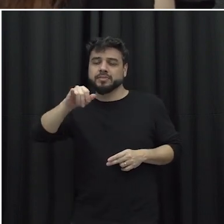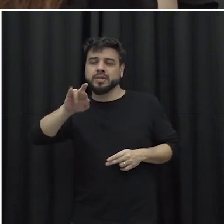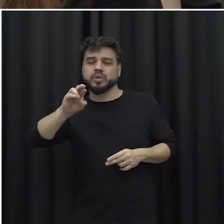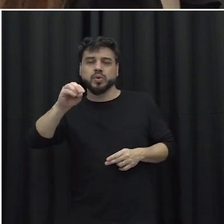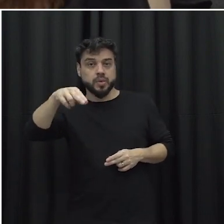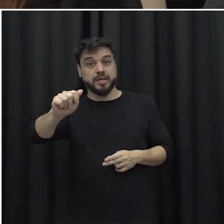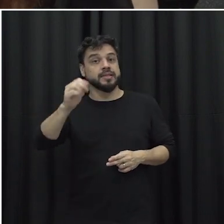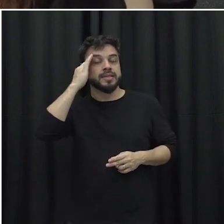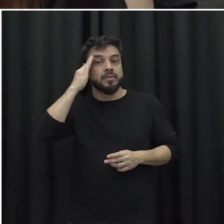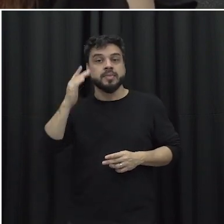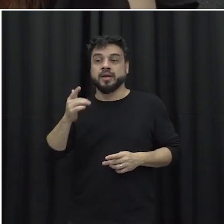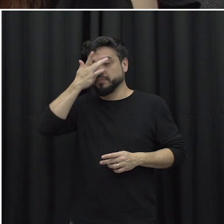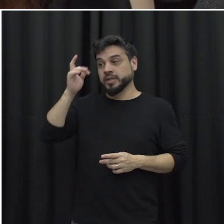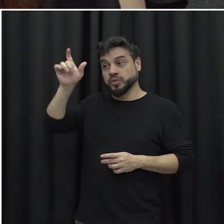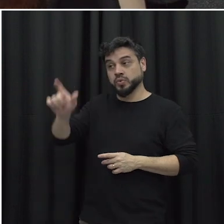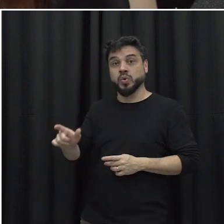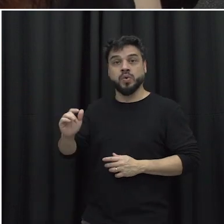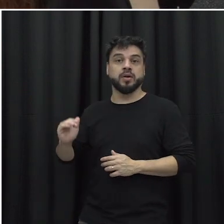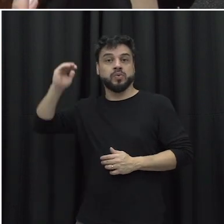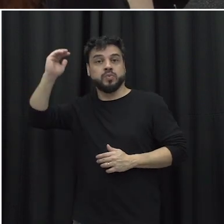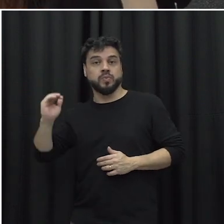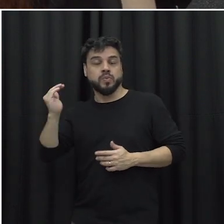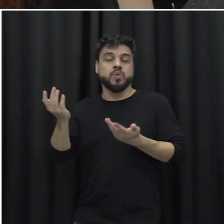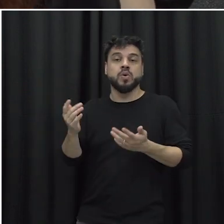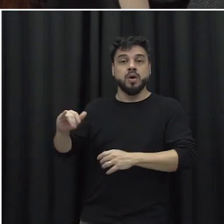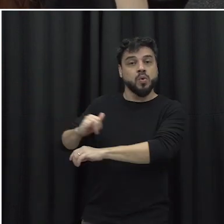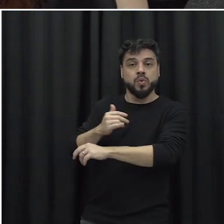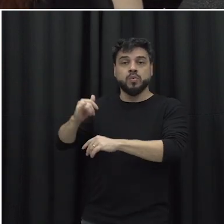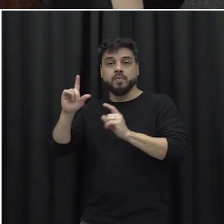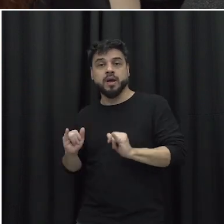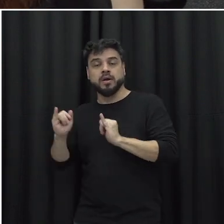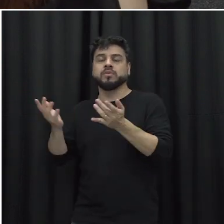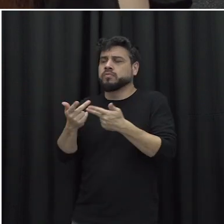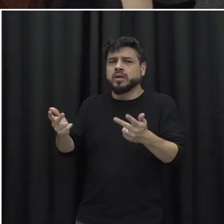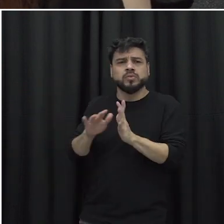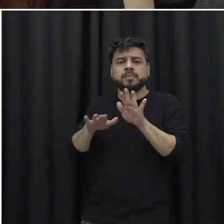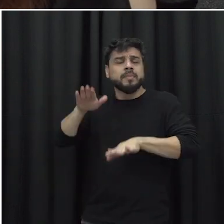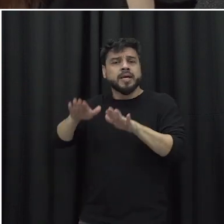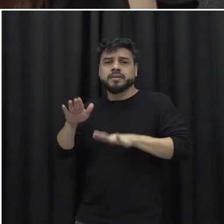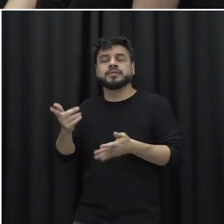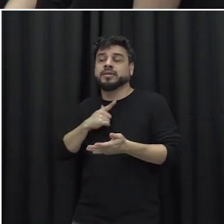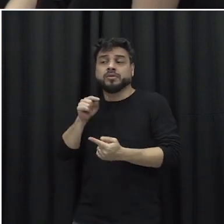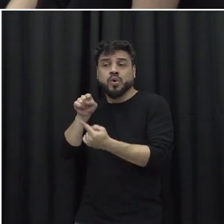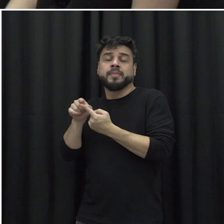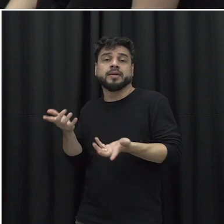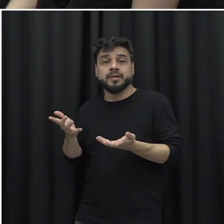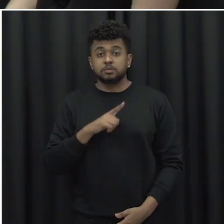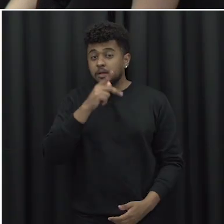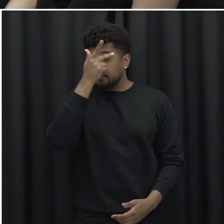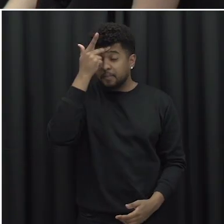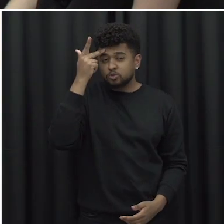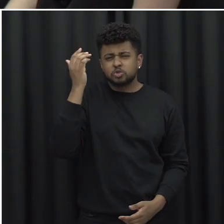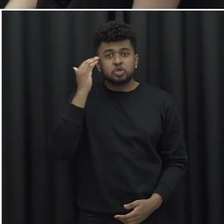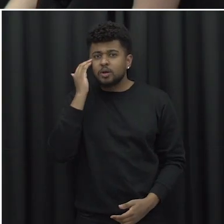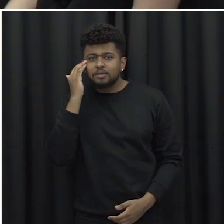quilo. A cannabis hoje a gente fica meio no ar aí para a maioria das vezes. E muita gente